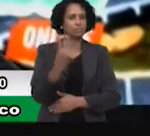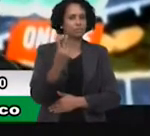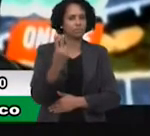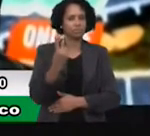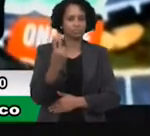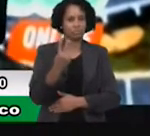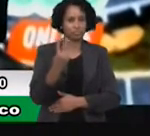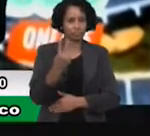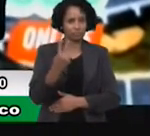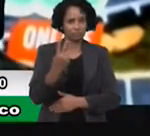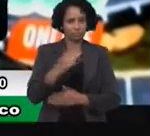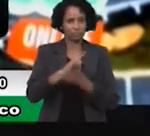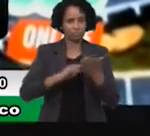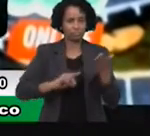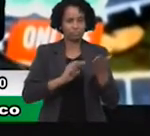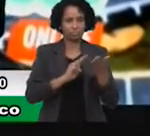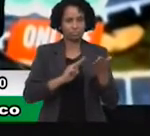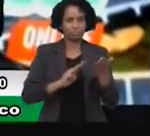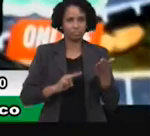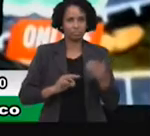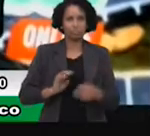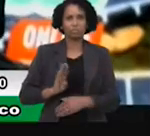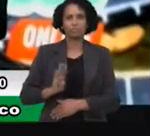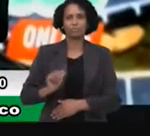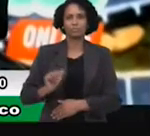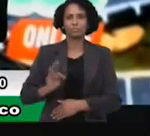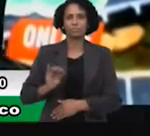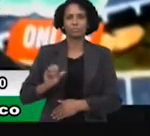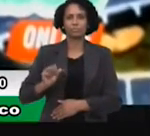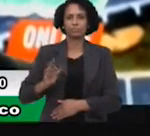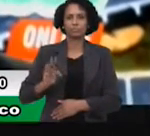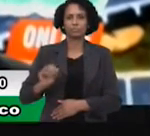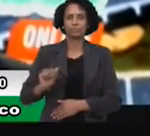chamada. Vereador Batista.